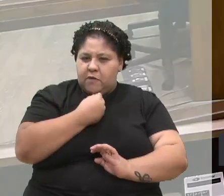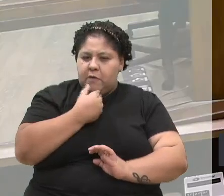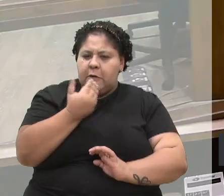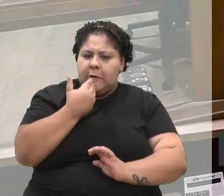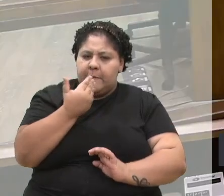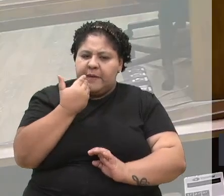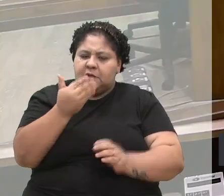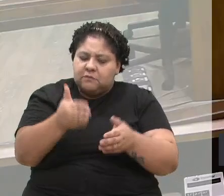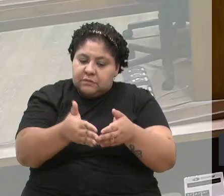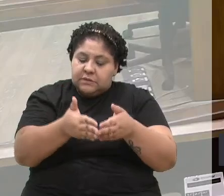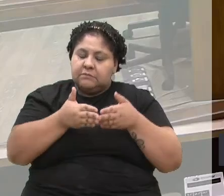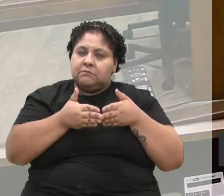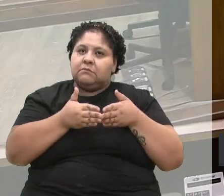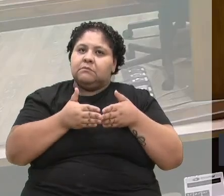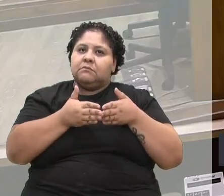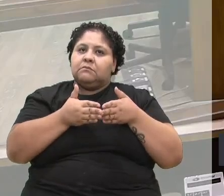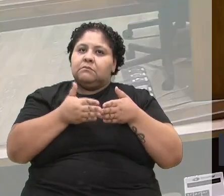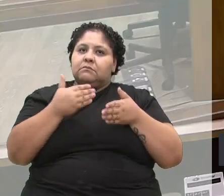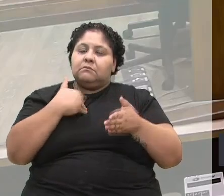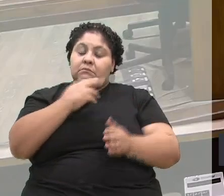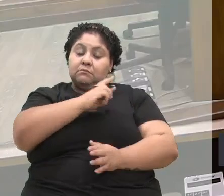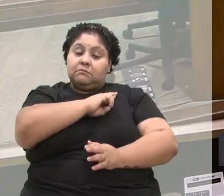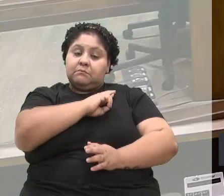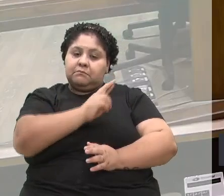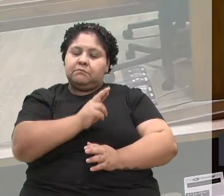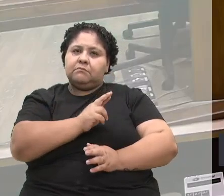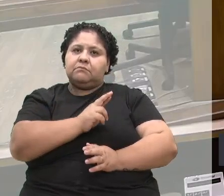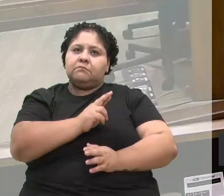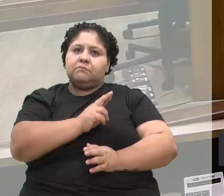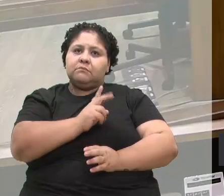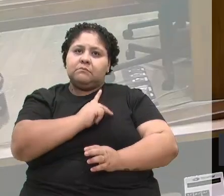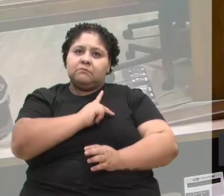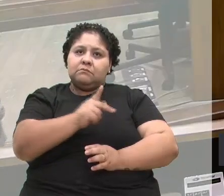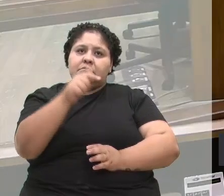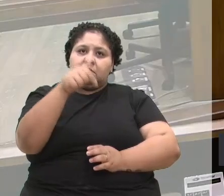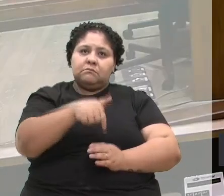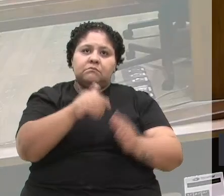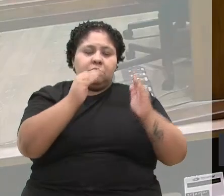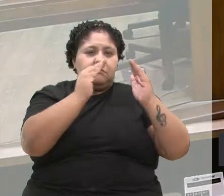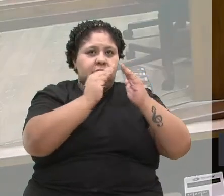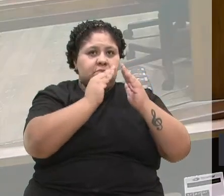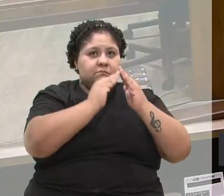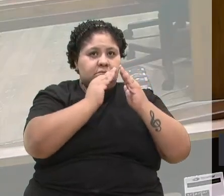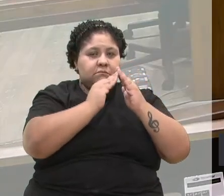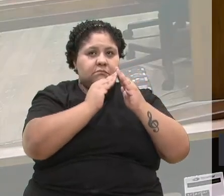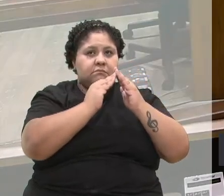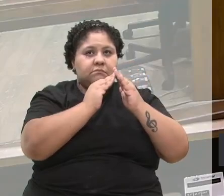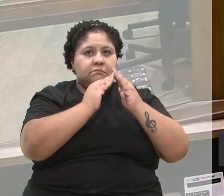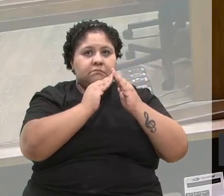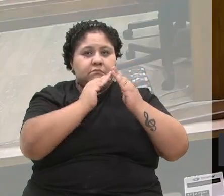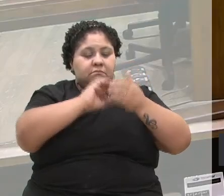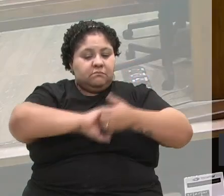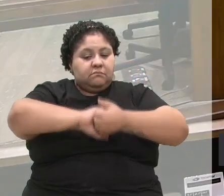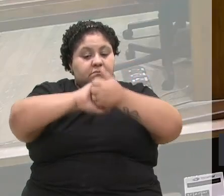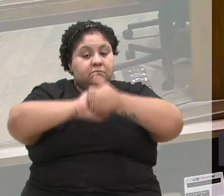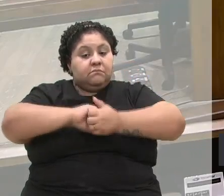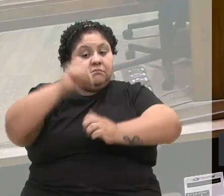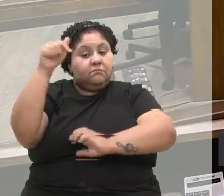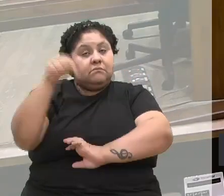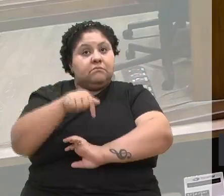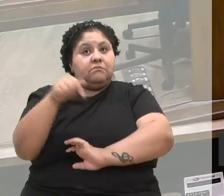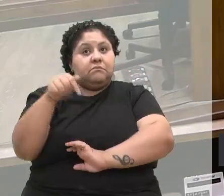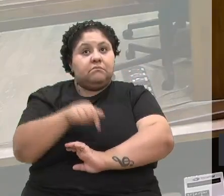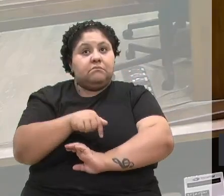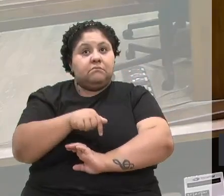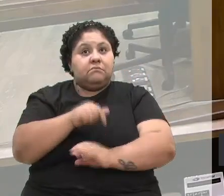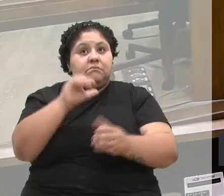para, em meu nome, em nome da presidente desta casa, a vereadora Marisol Santos, cumprimentar aqui a